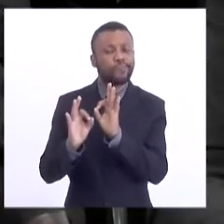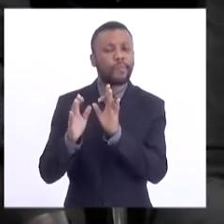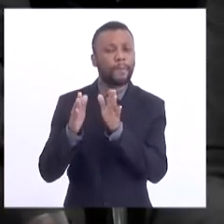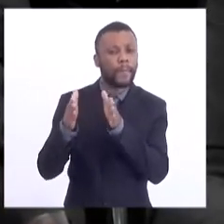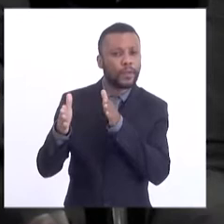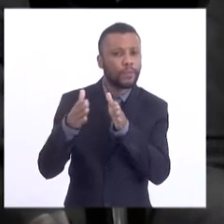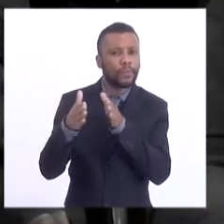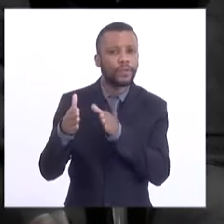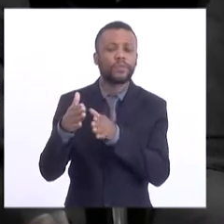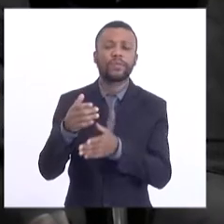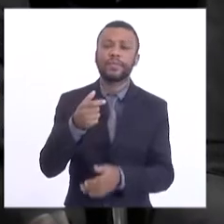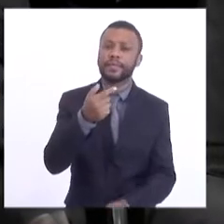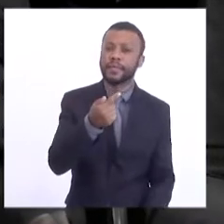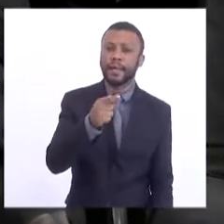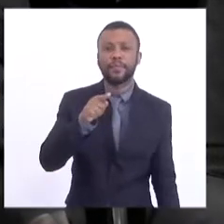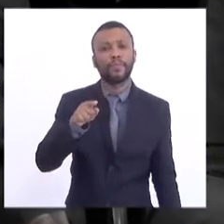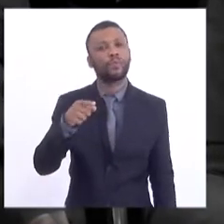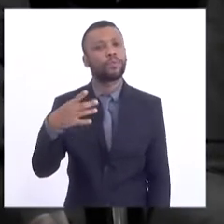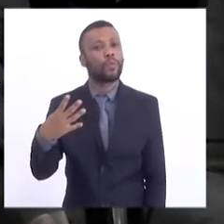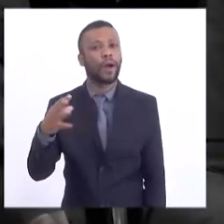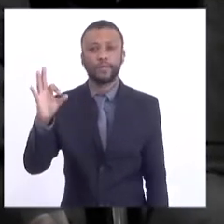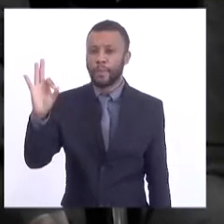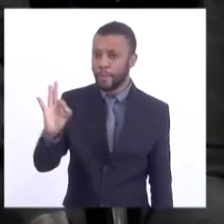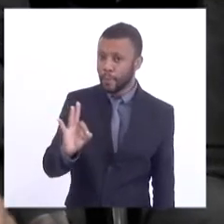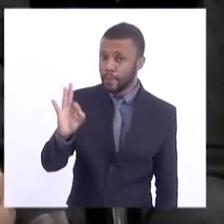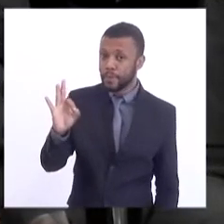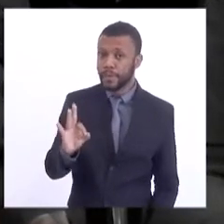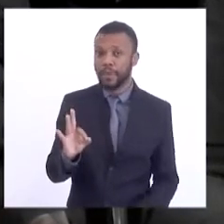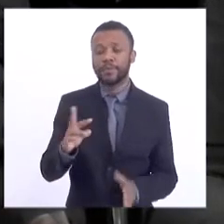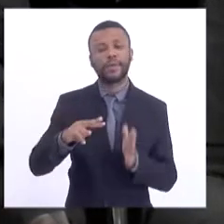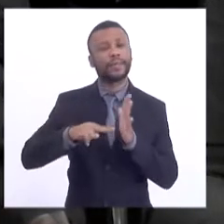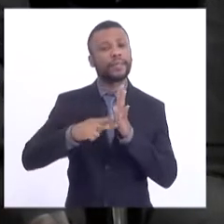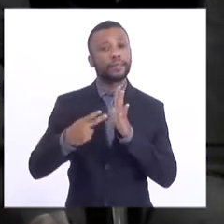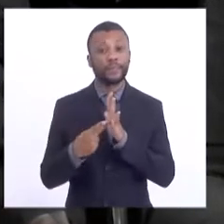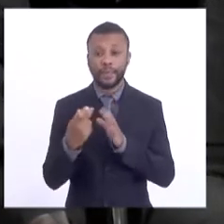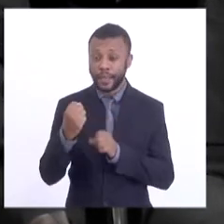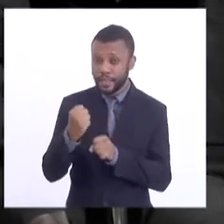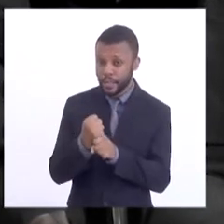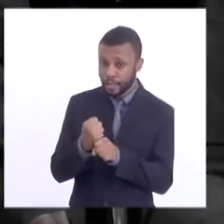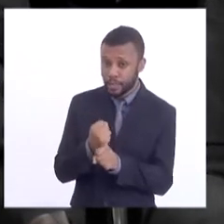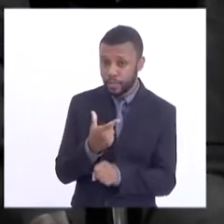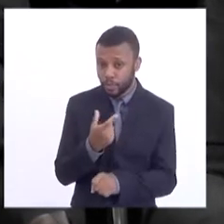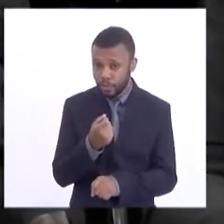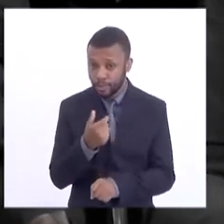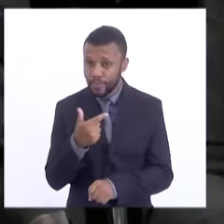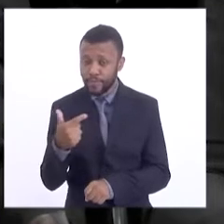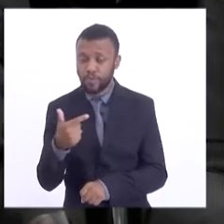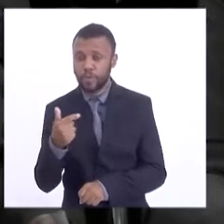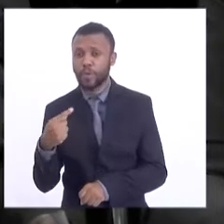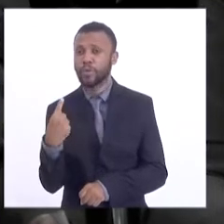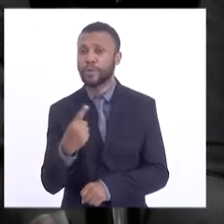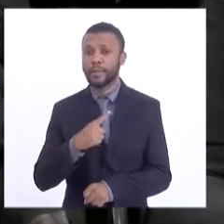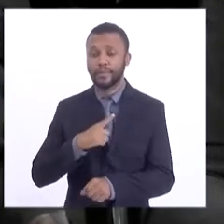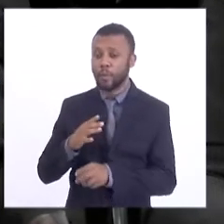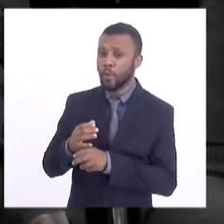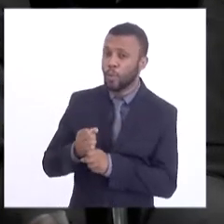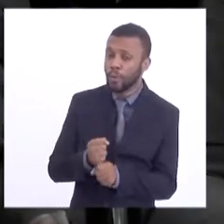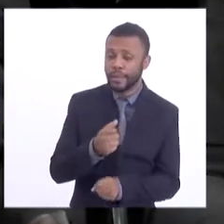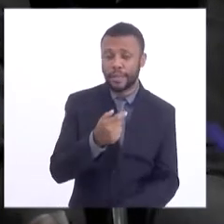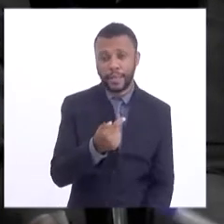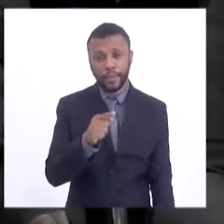7.4 O que significa que nós vamos ter para esse ano 7.4 B de